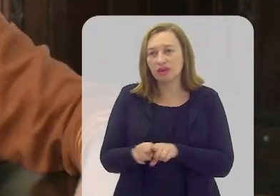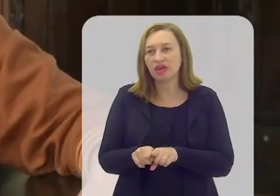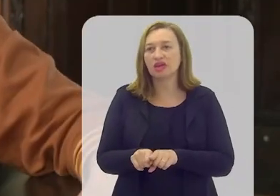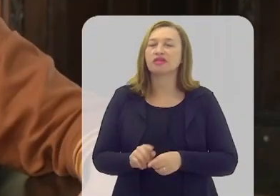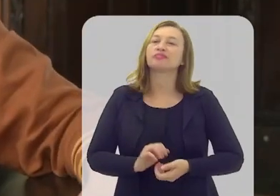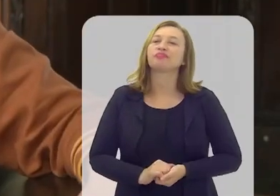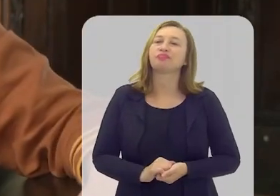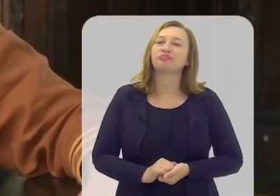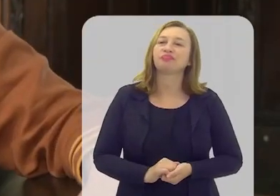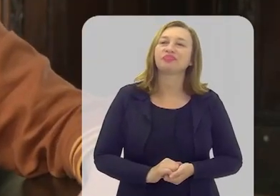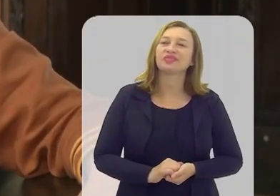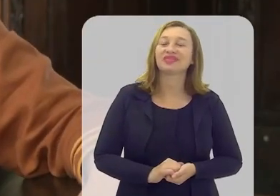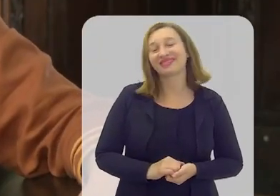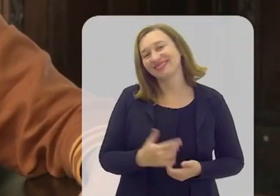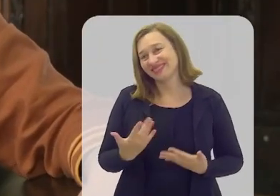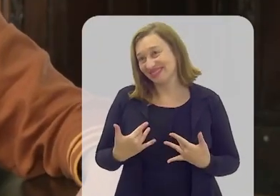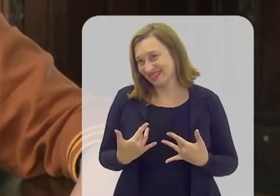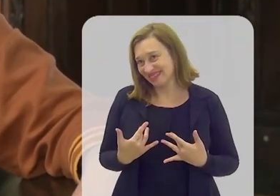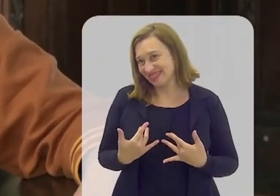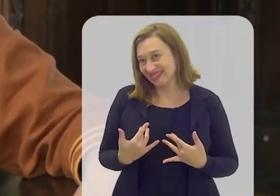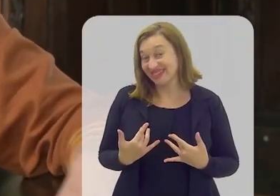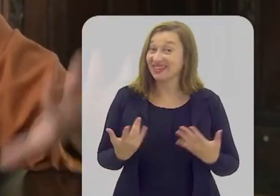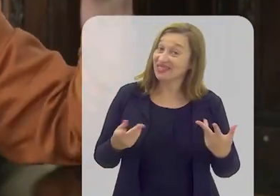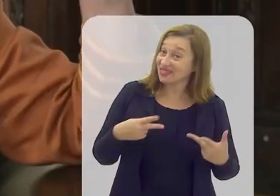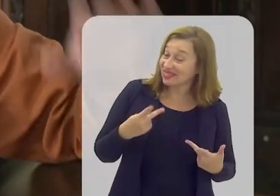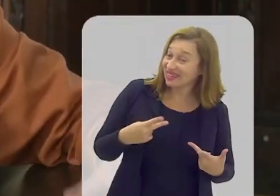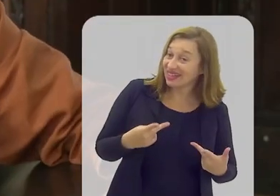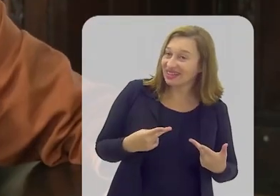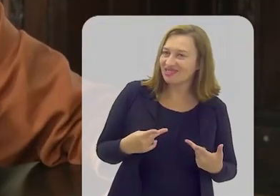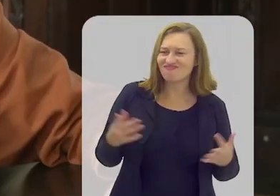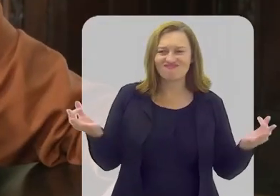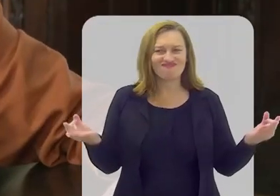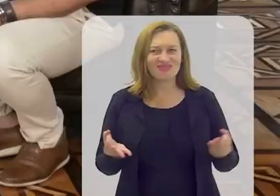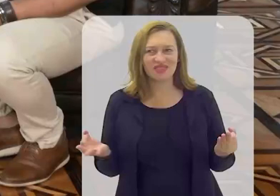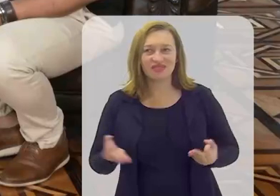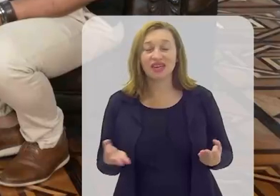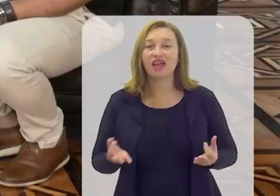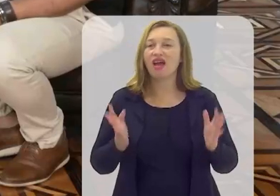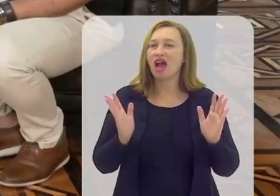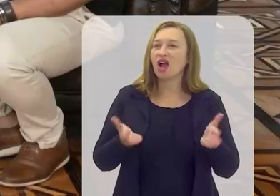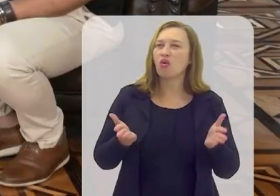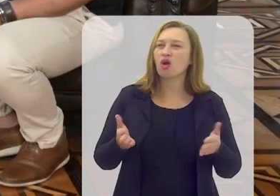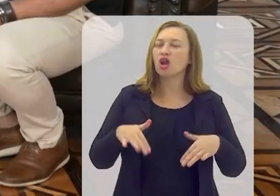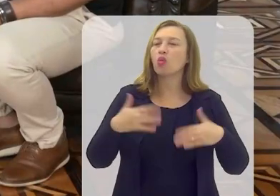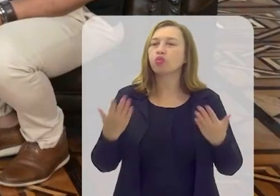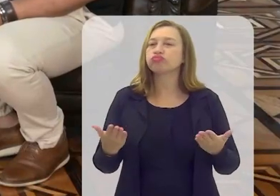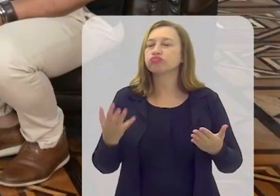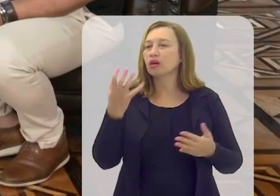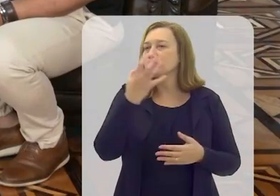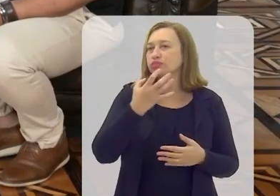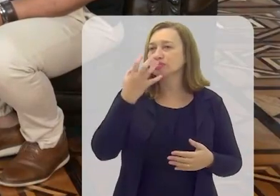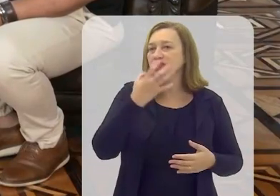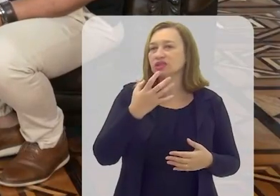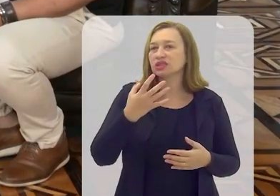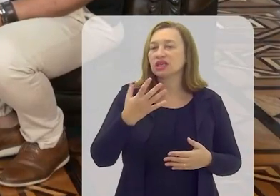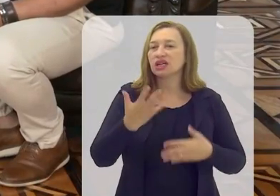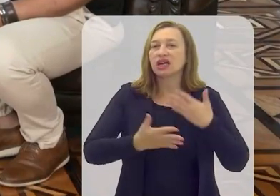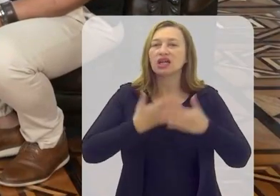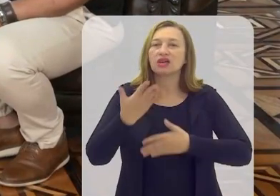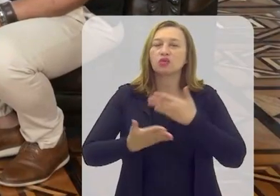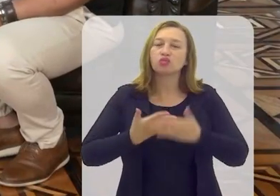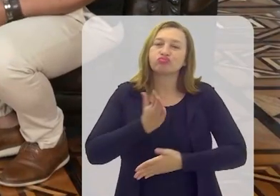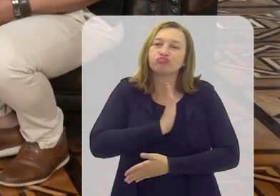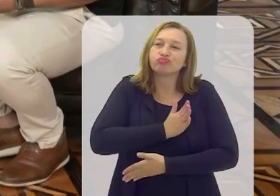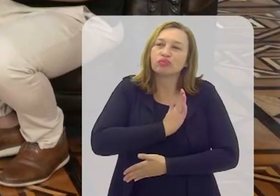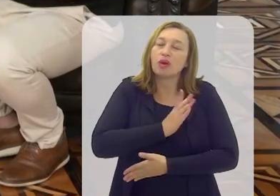eles fizessem também. Tô de bobeira, como diz. Tenho pensado isso. Fantástico. Agora, qual foi a música que encantou o teu